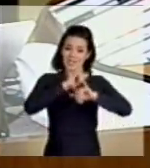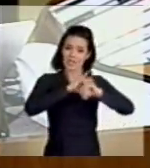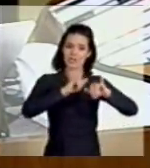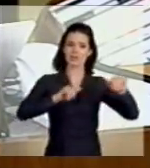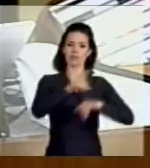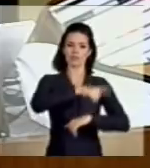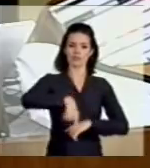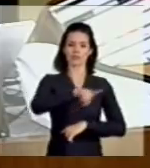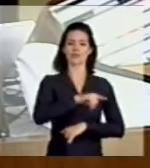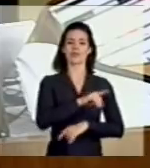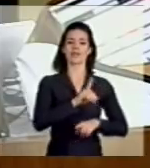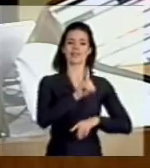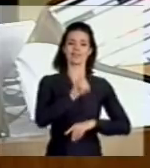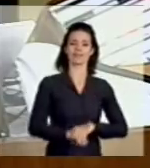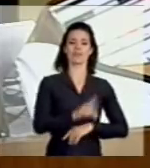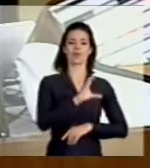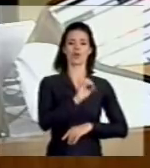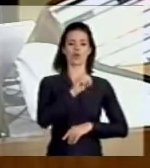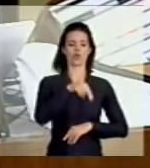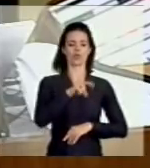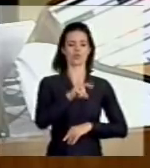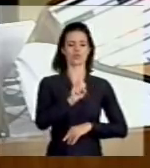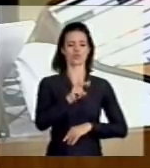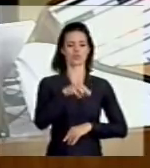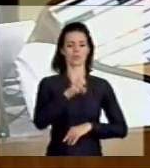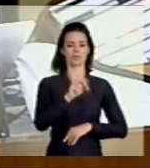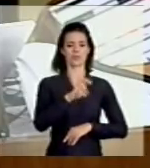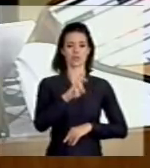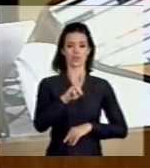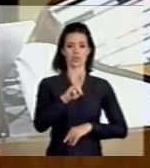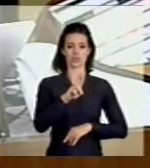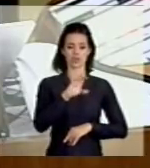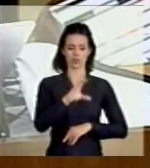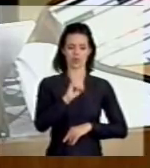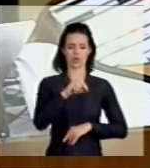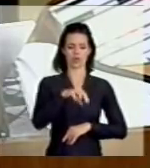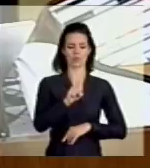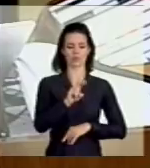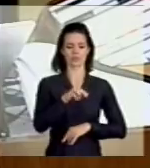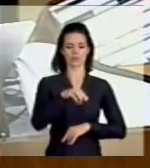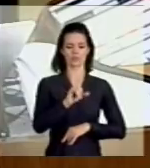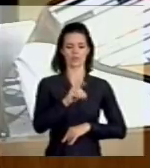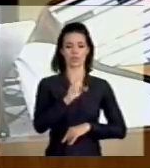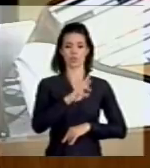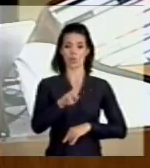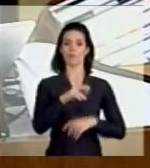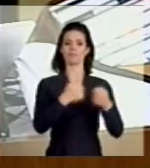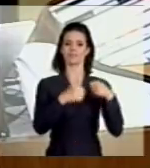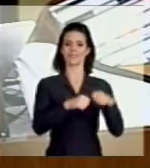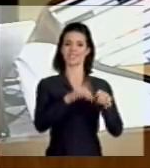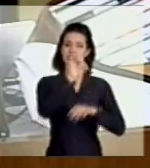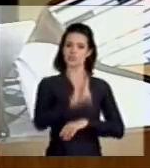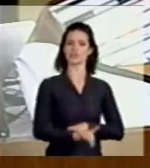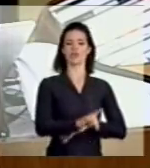do Consumidor. Com base nessa transparência, têm sido veiculadas nos autos, assim como na imprensa, manifestações de